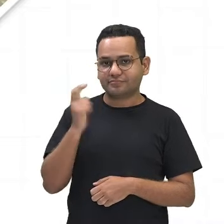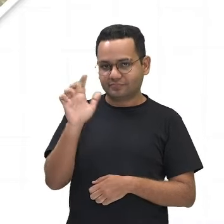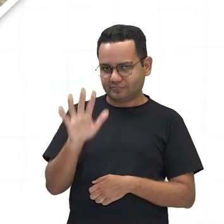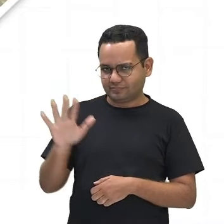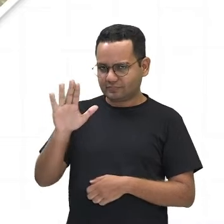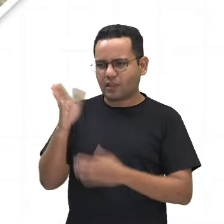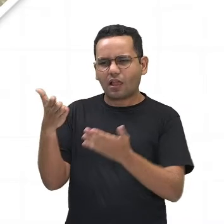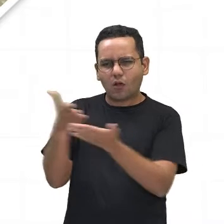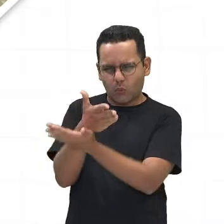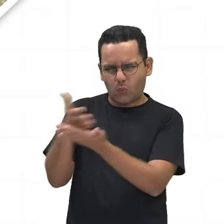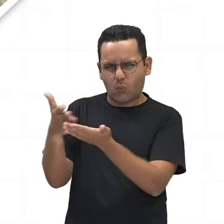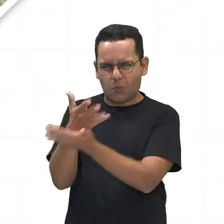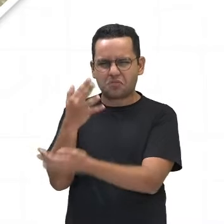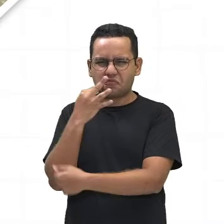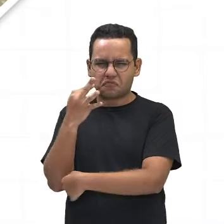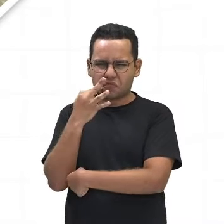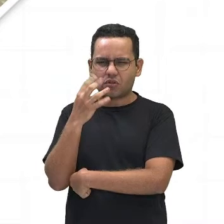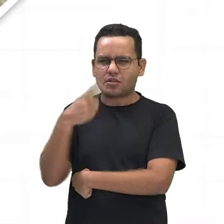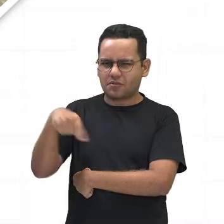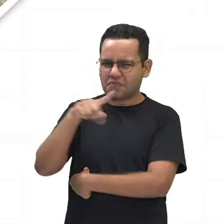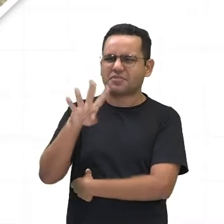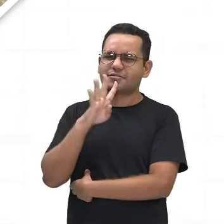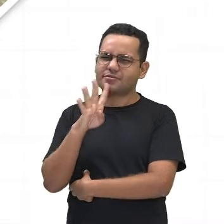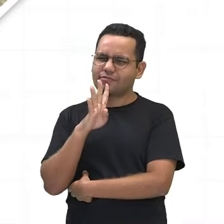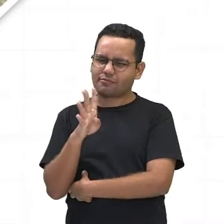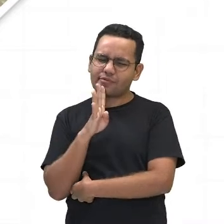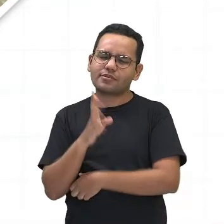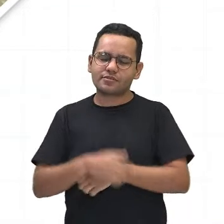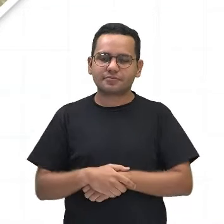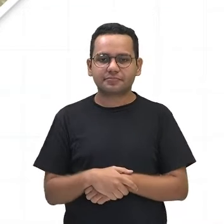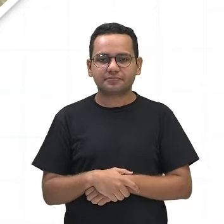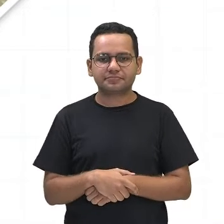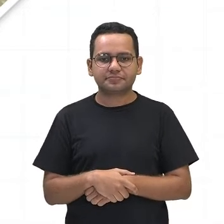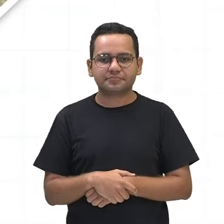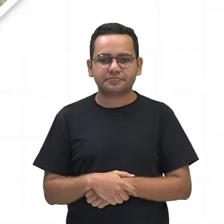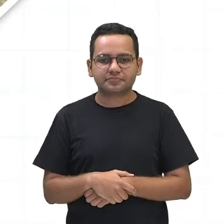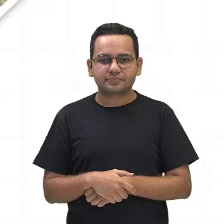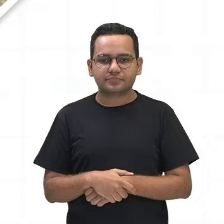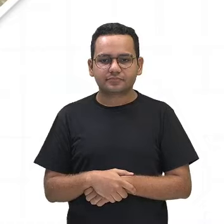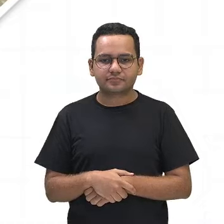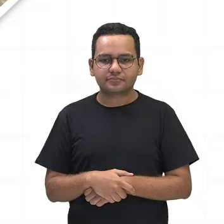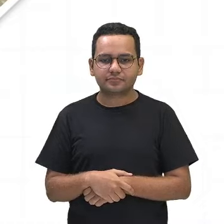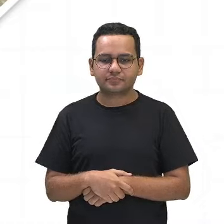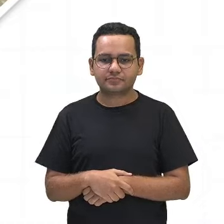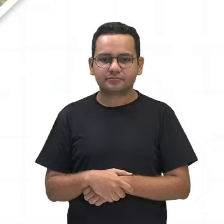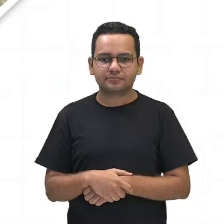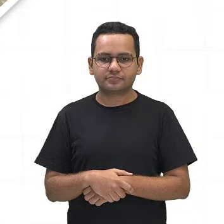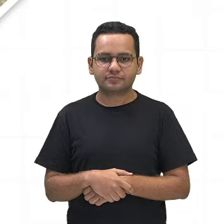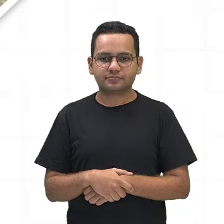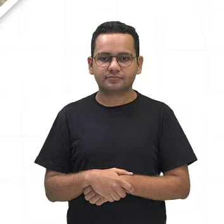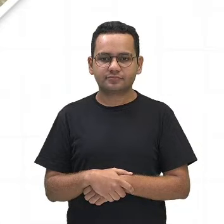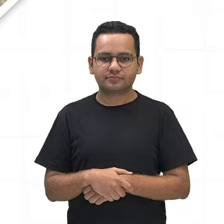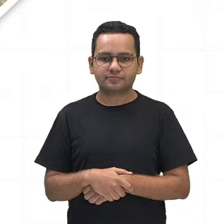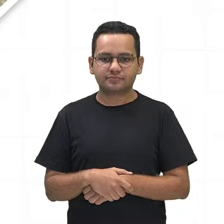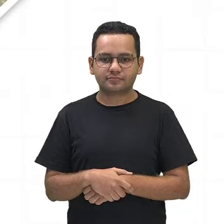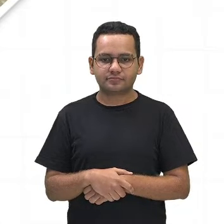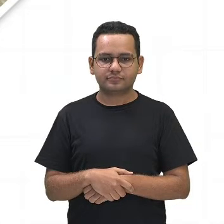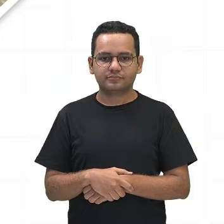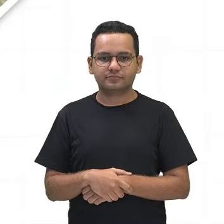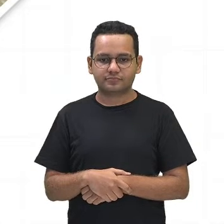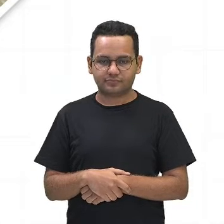algumas frutas muito presentes ali no nosso dia a dia, né? Então, nós temos o